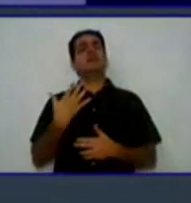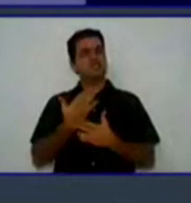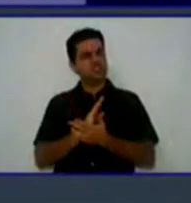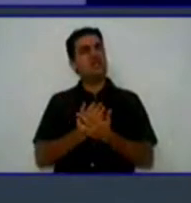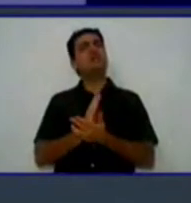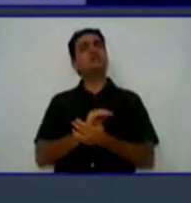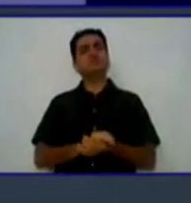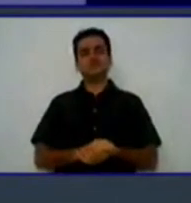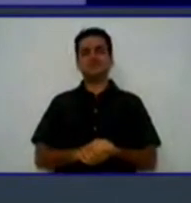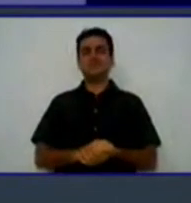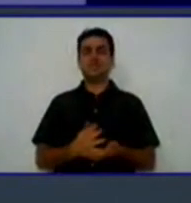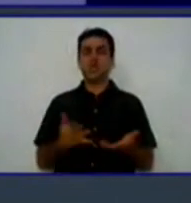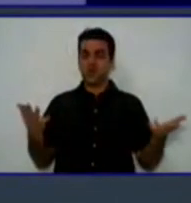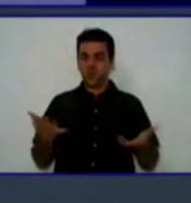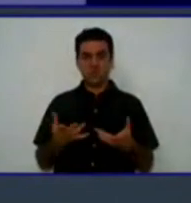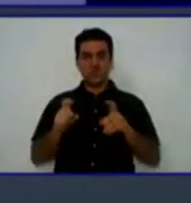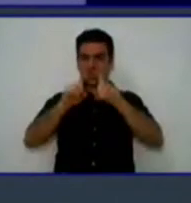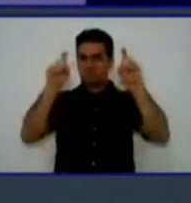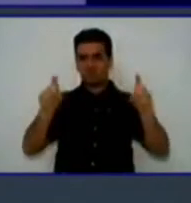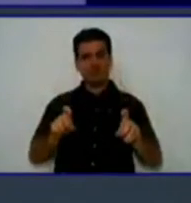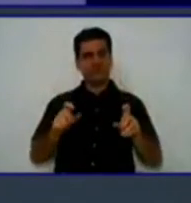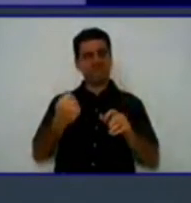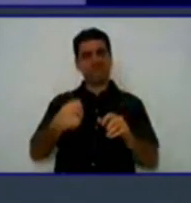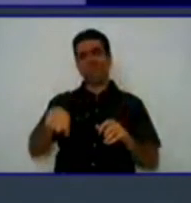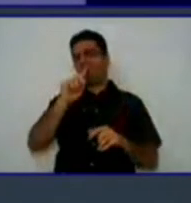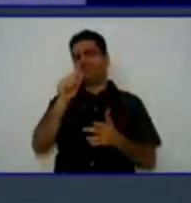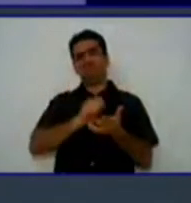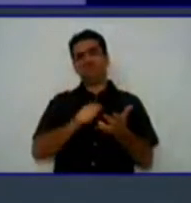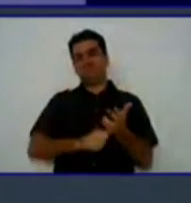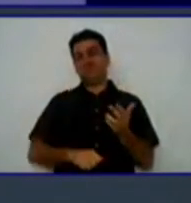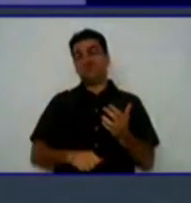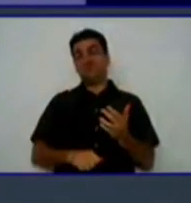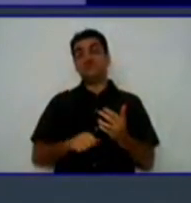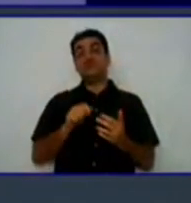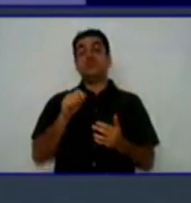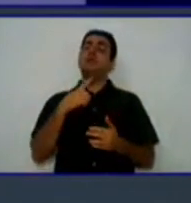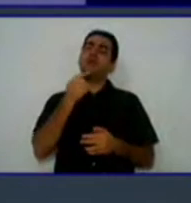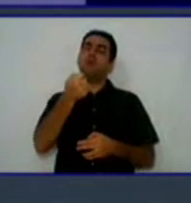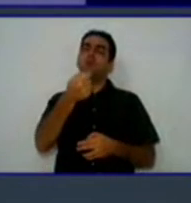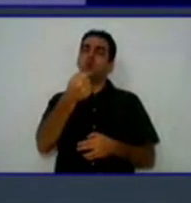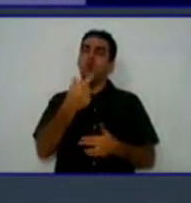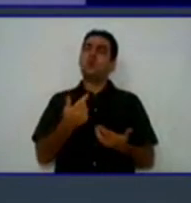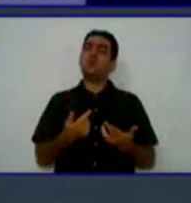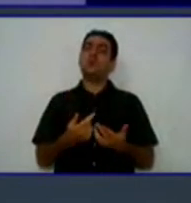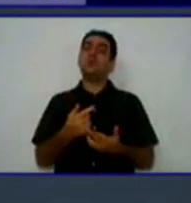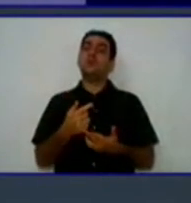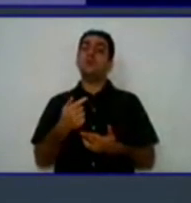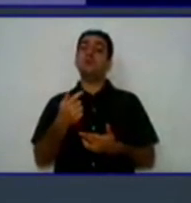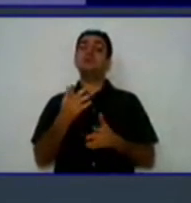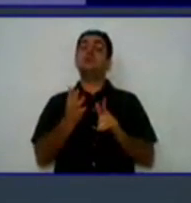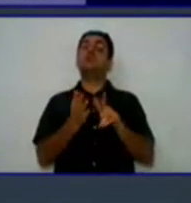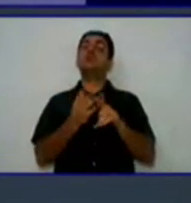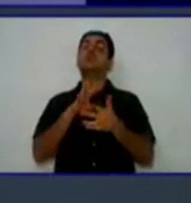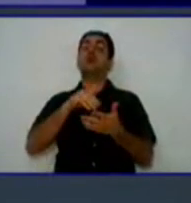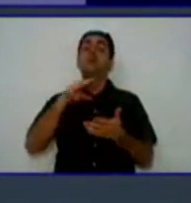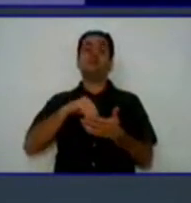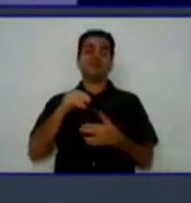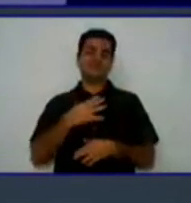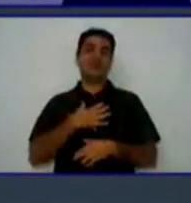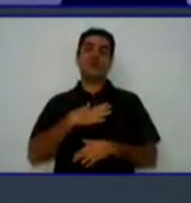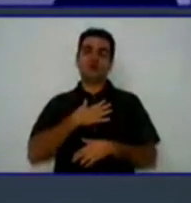na era digital, e, portanto, ainda há um resíduo mais mínimo que não